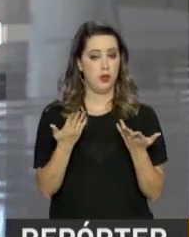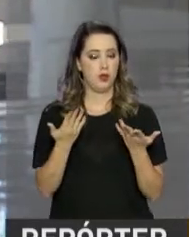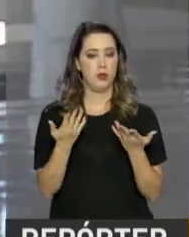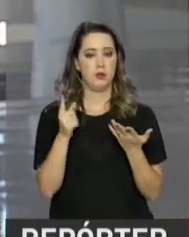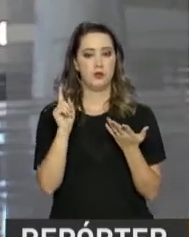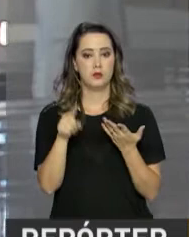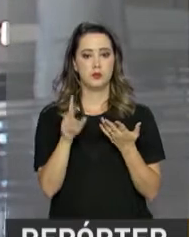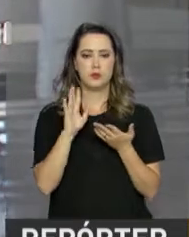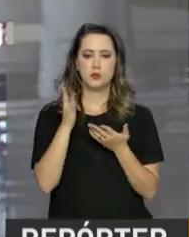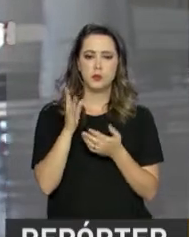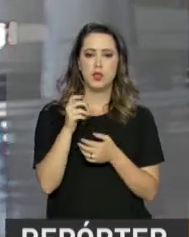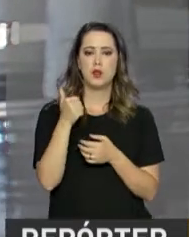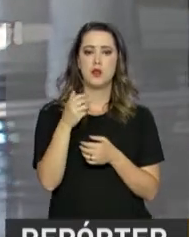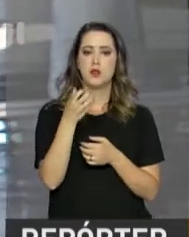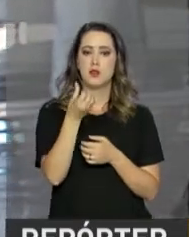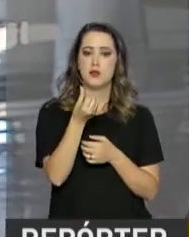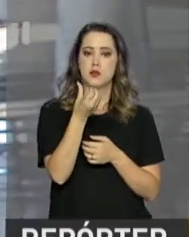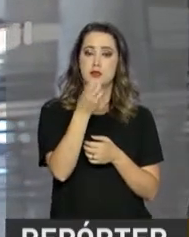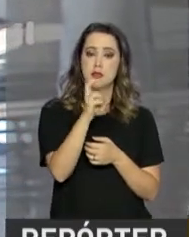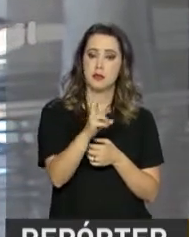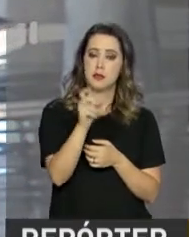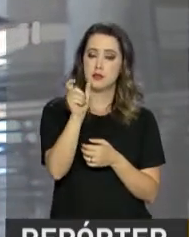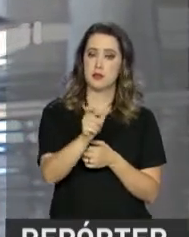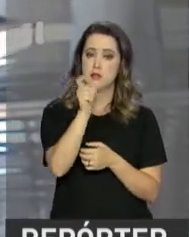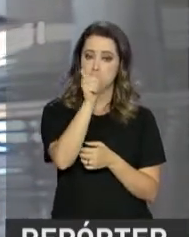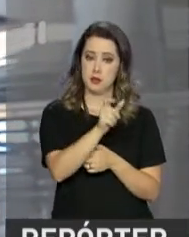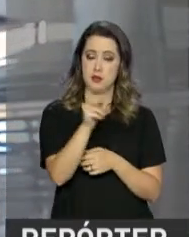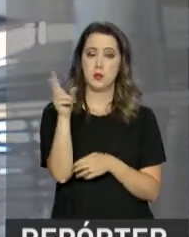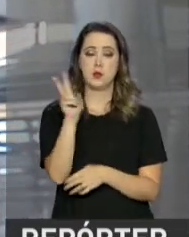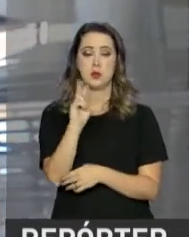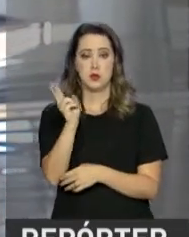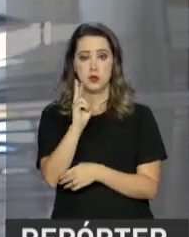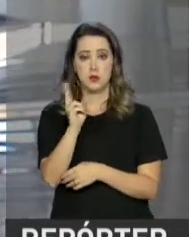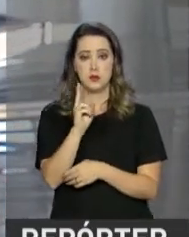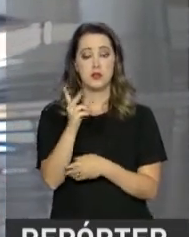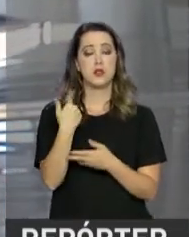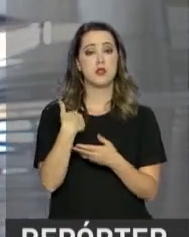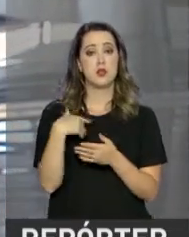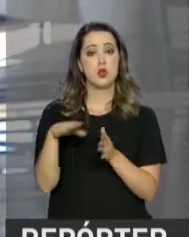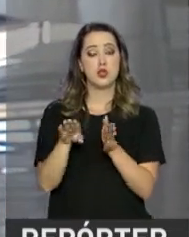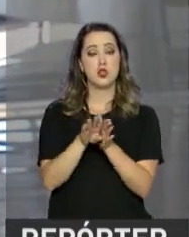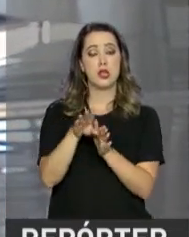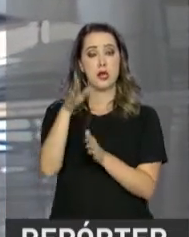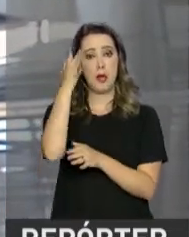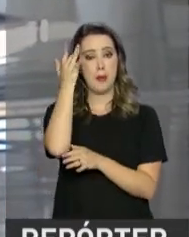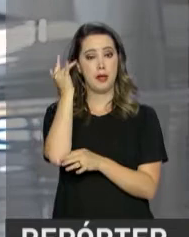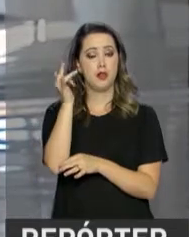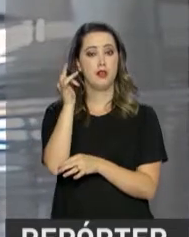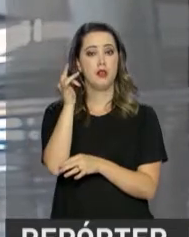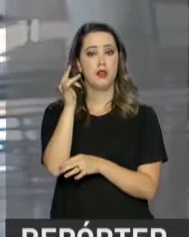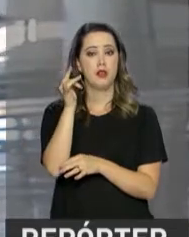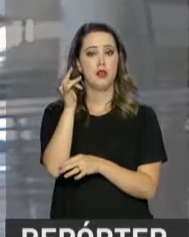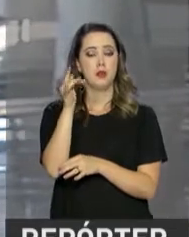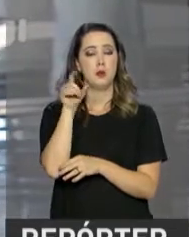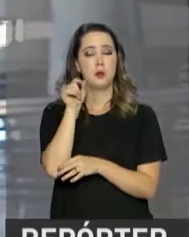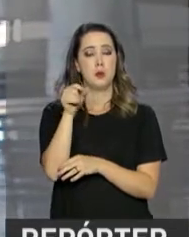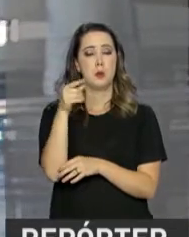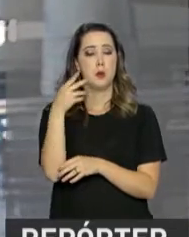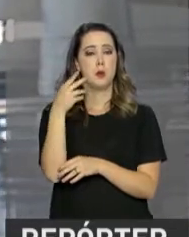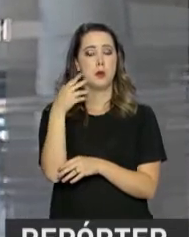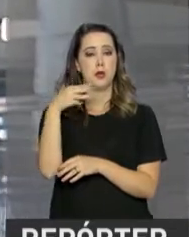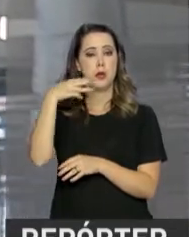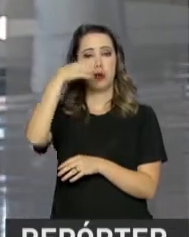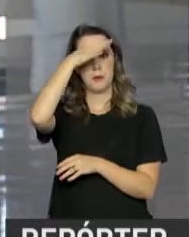só cerca de 165 emigrantes venezuelanos desembarcam amanhã sexta feira em manaus e outros cerca